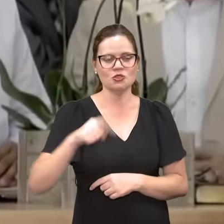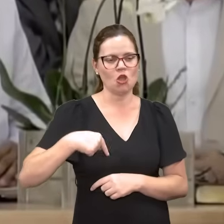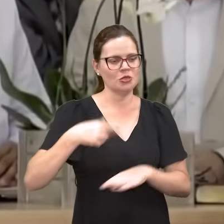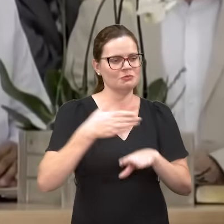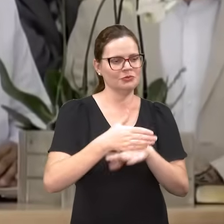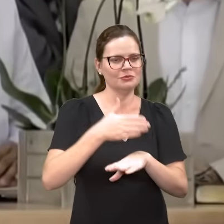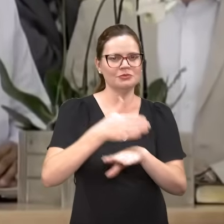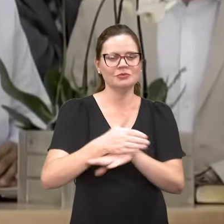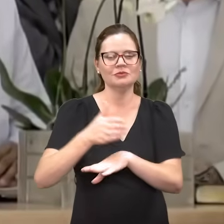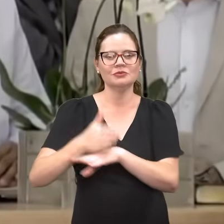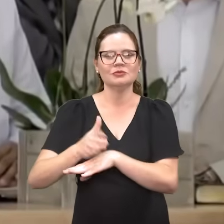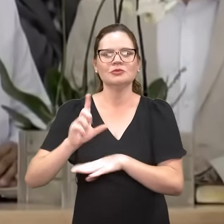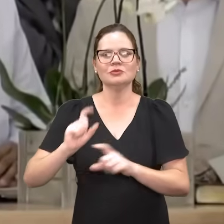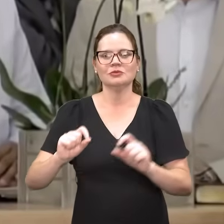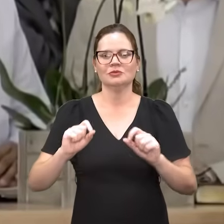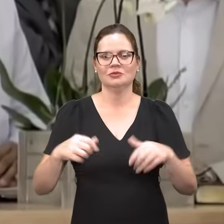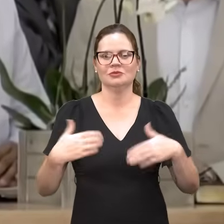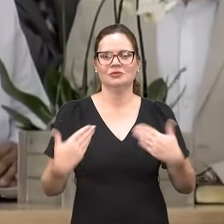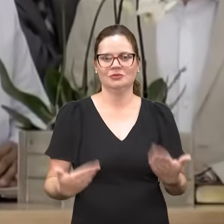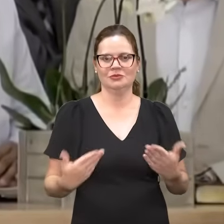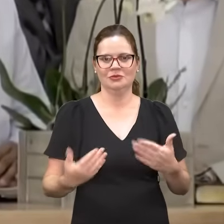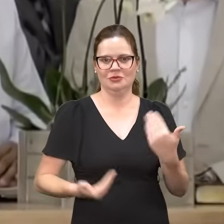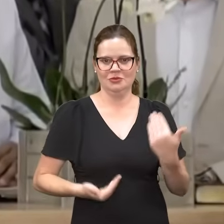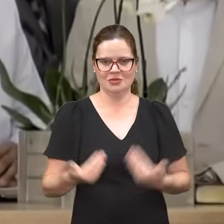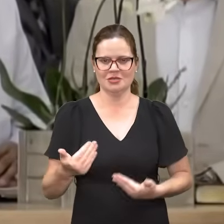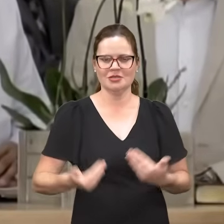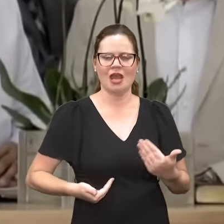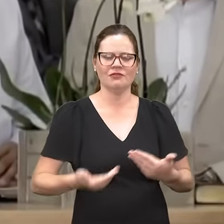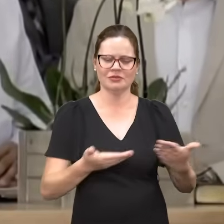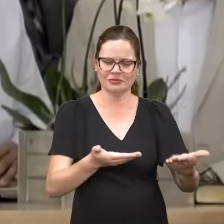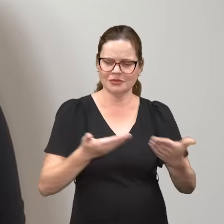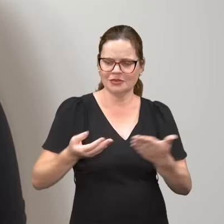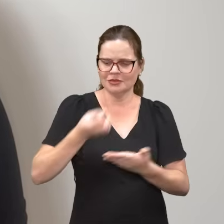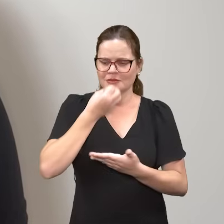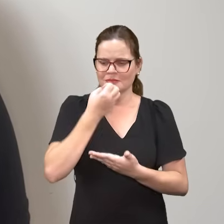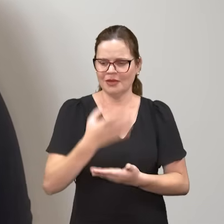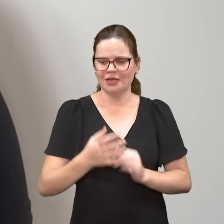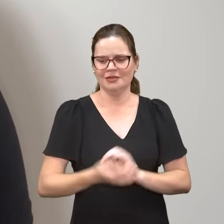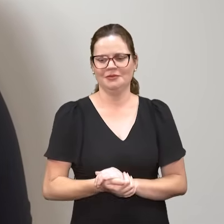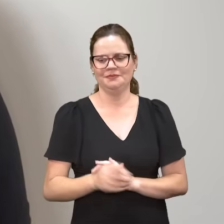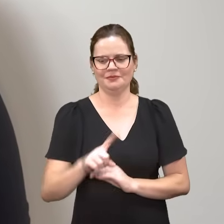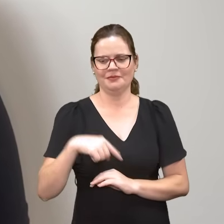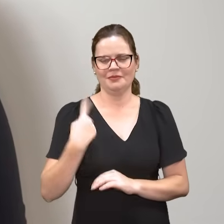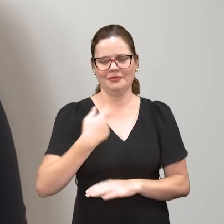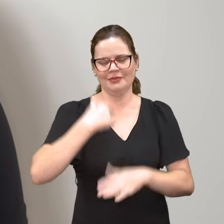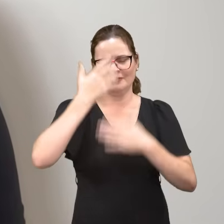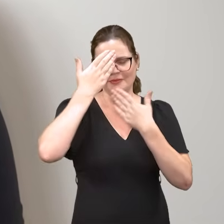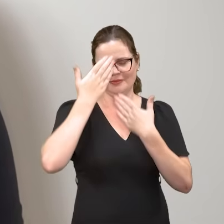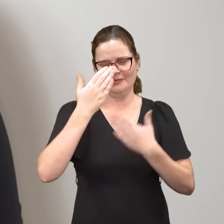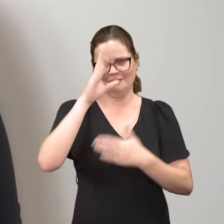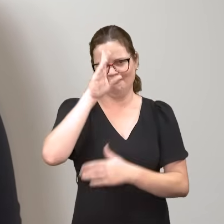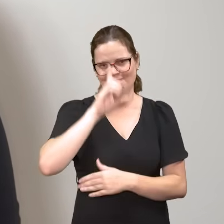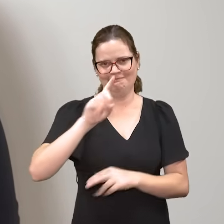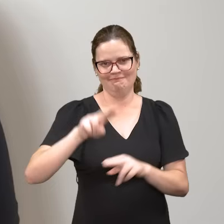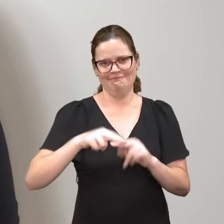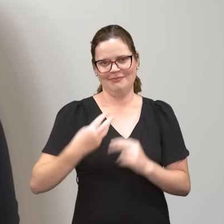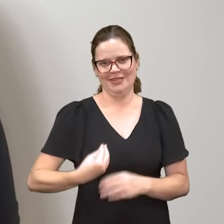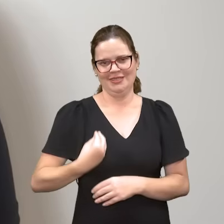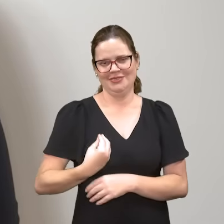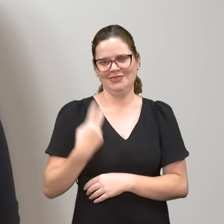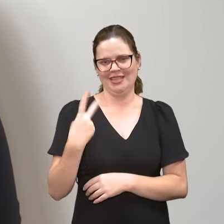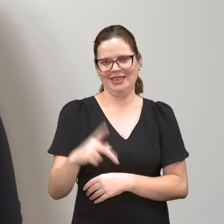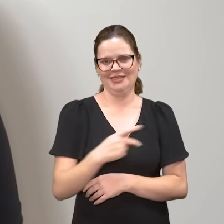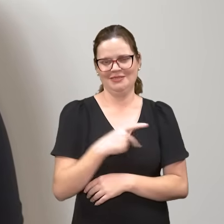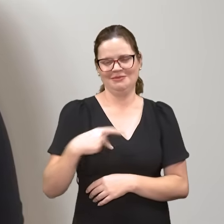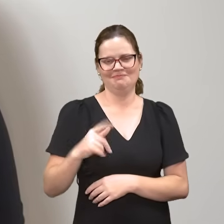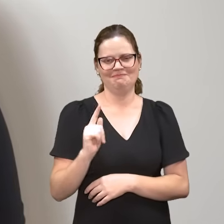andado, que é a acolhida dos nossos irmãos. Somos gratos ao nosso Deus pela vida deste servo e